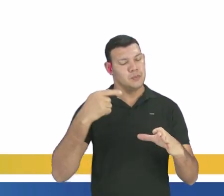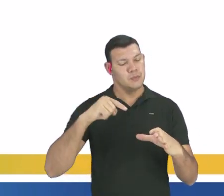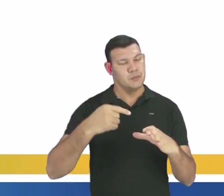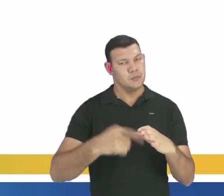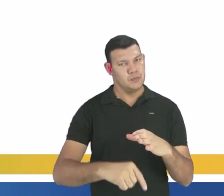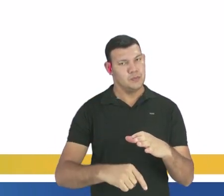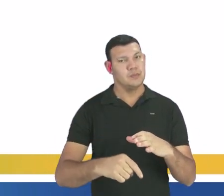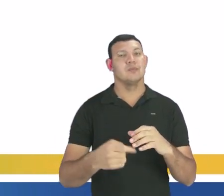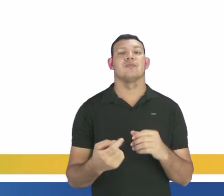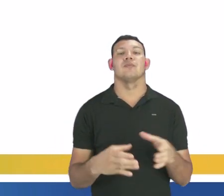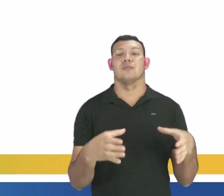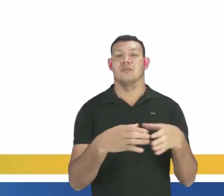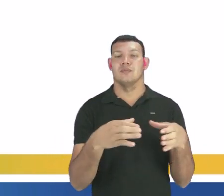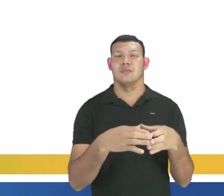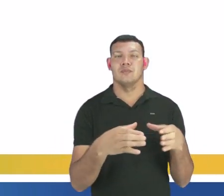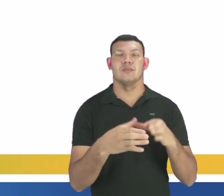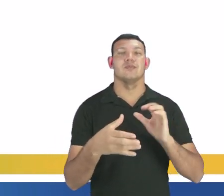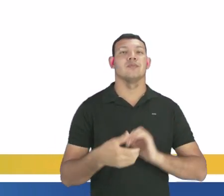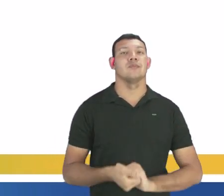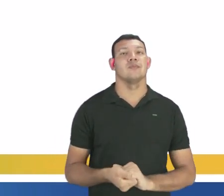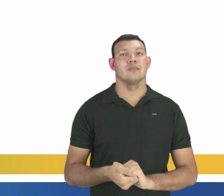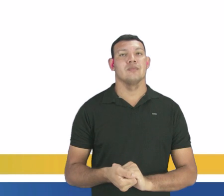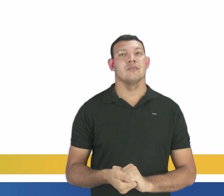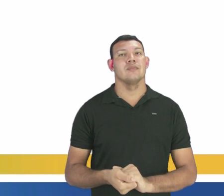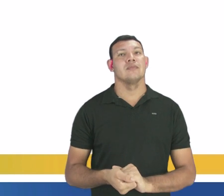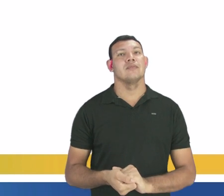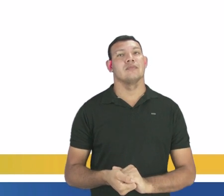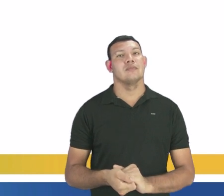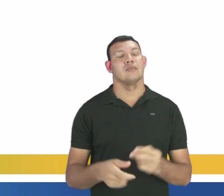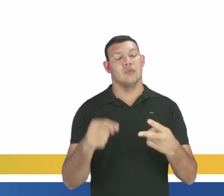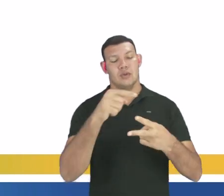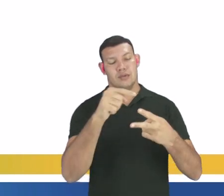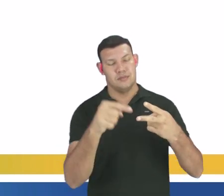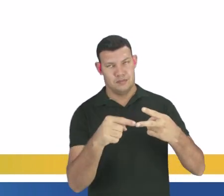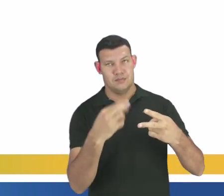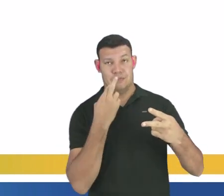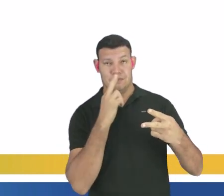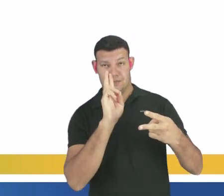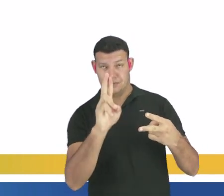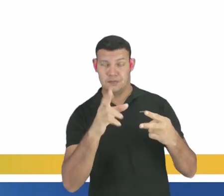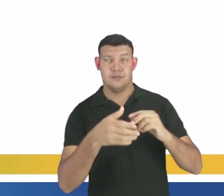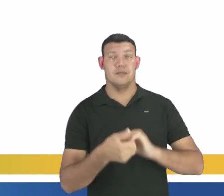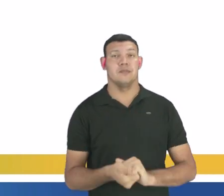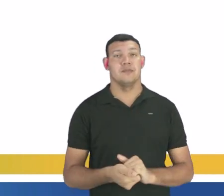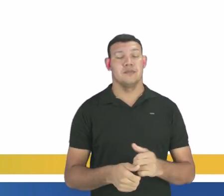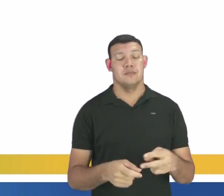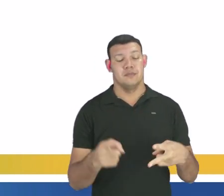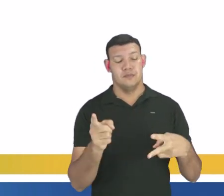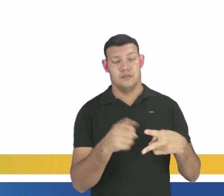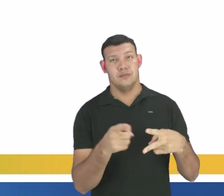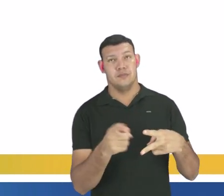desenvolve as raízes dessa equação, você terá duas raízes. Primeiro,